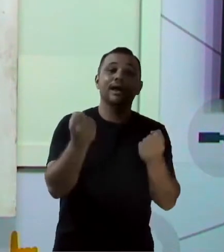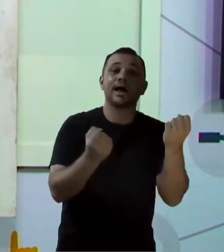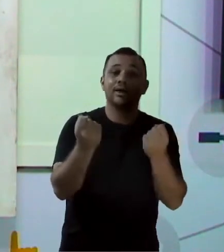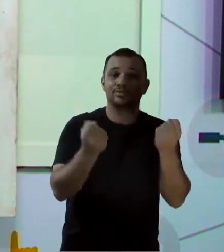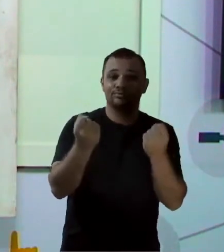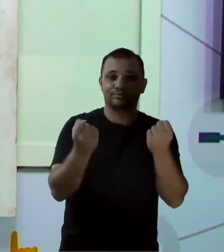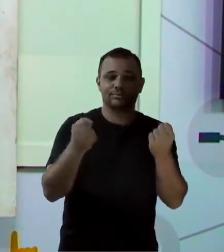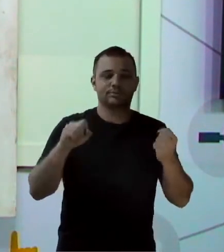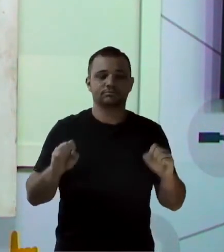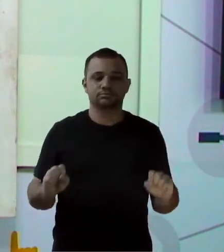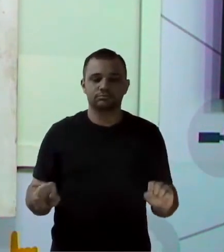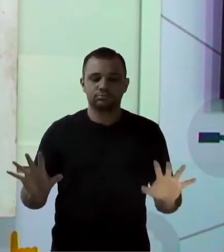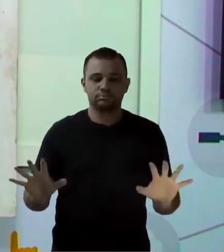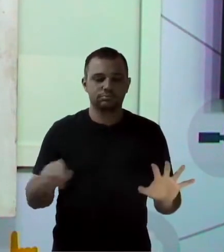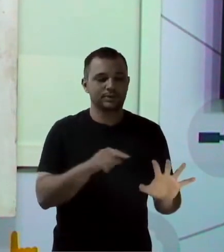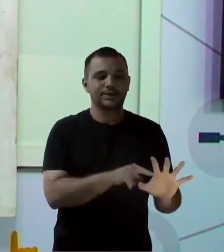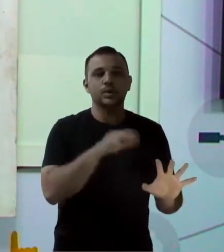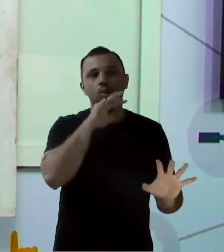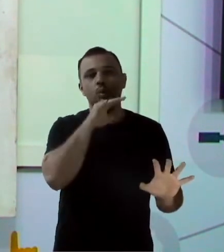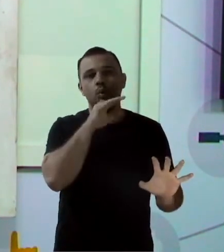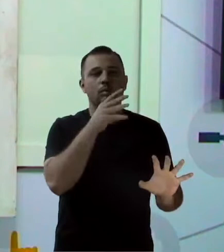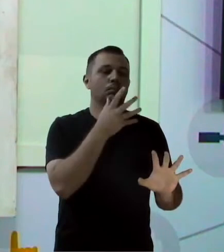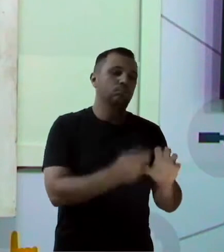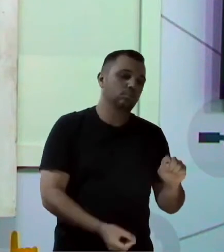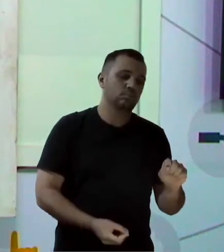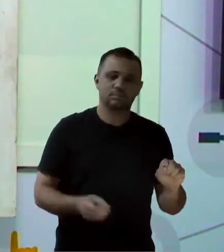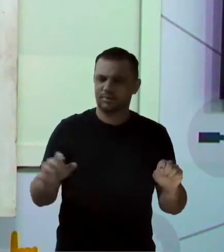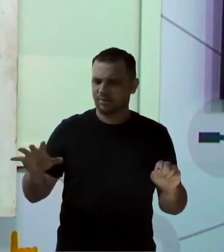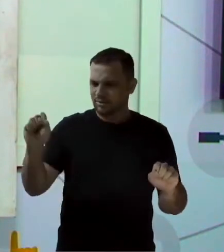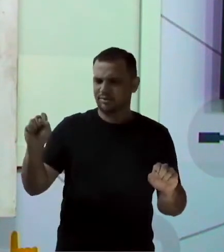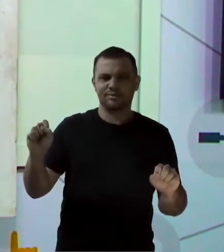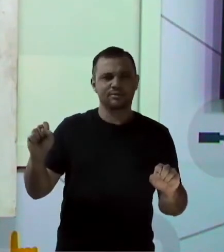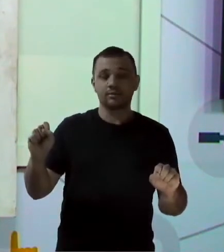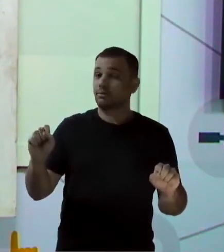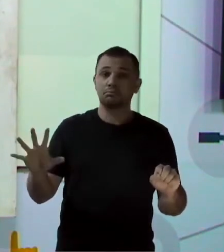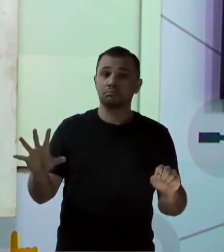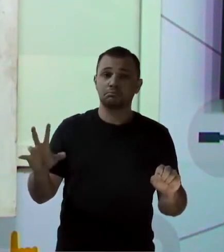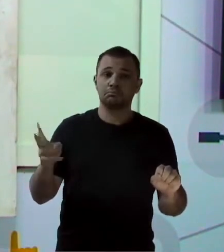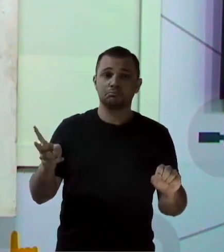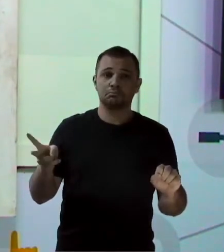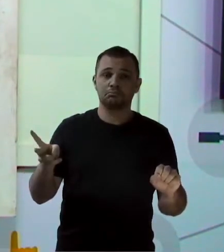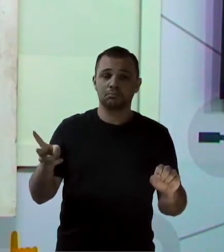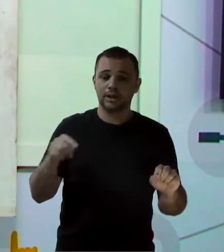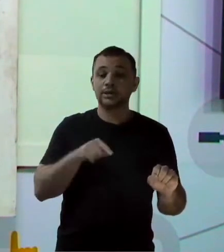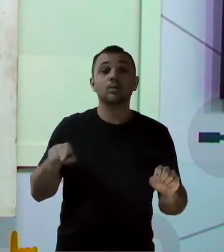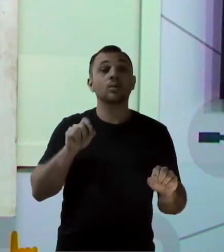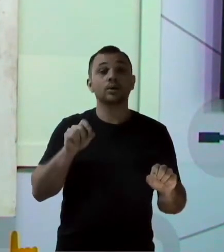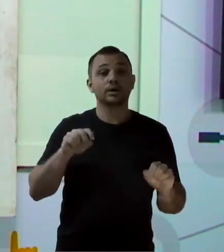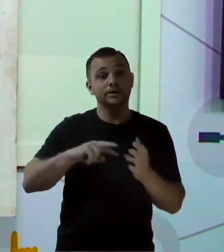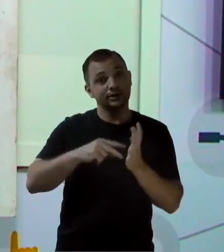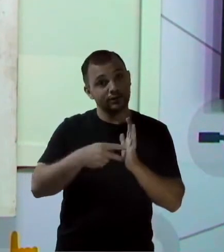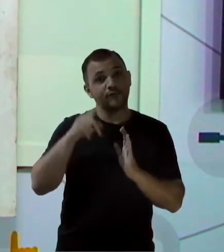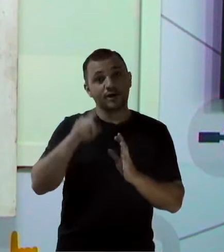do carro, aquela associação que a gente tem em casa, é uma associação mista, uma associação em paralelo.